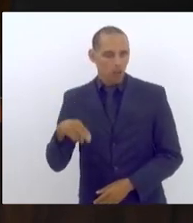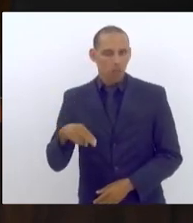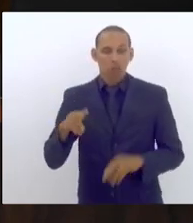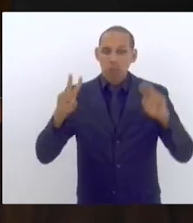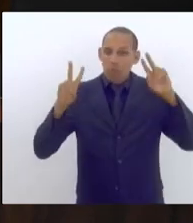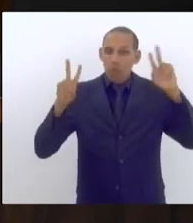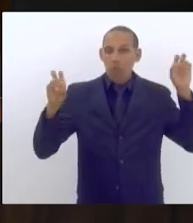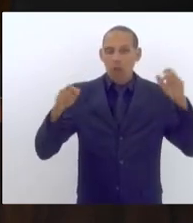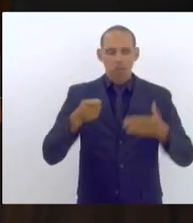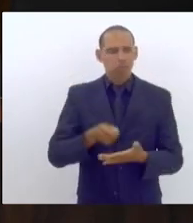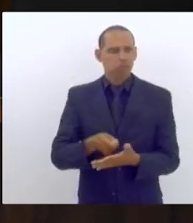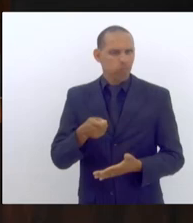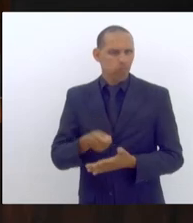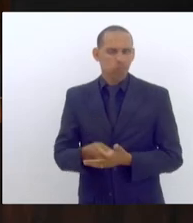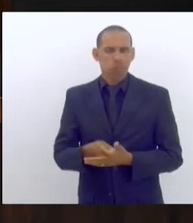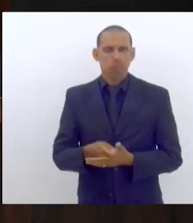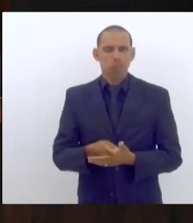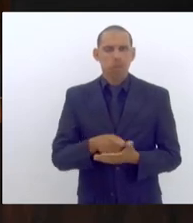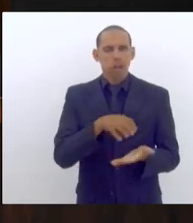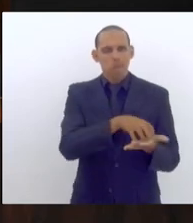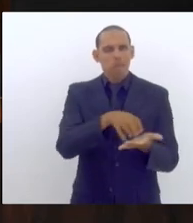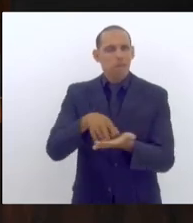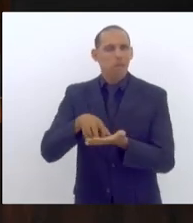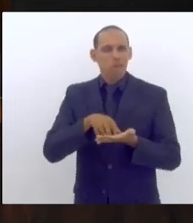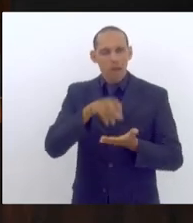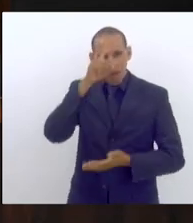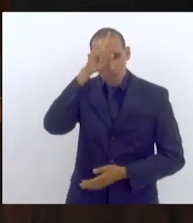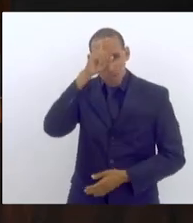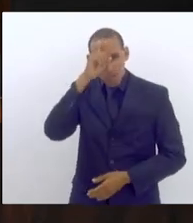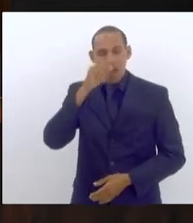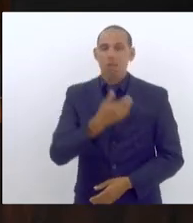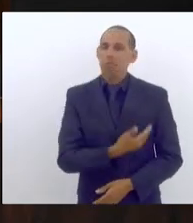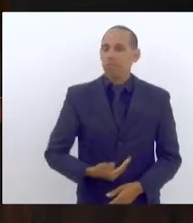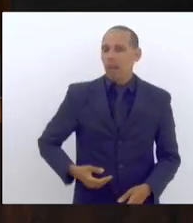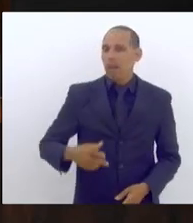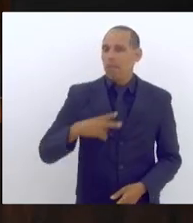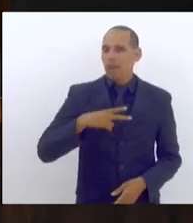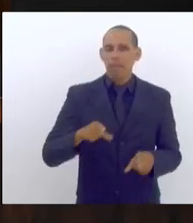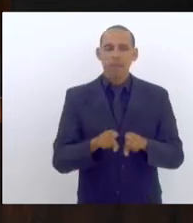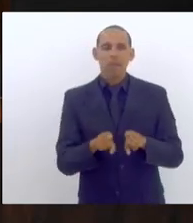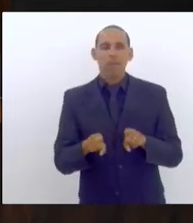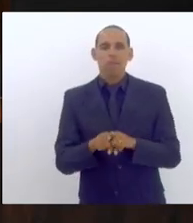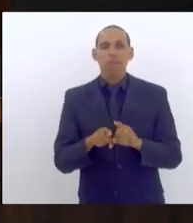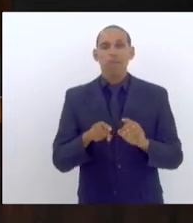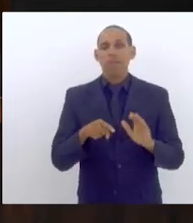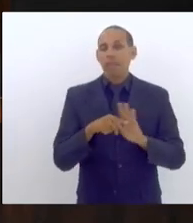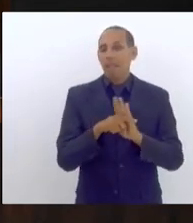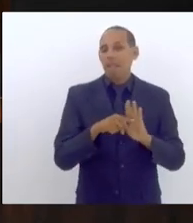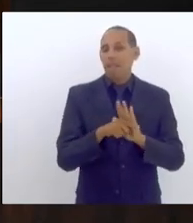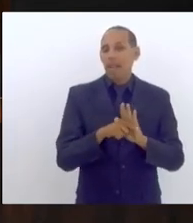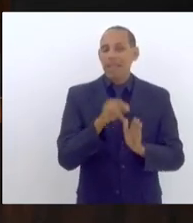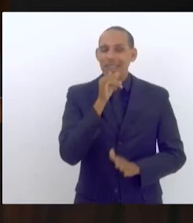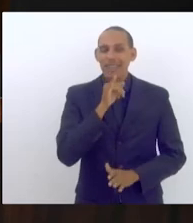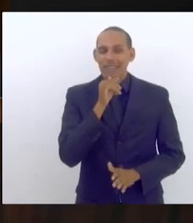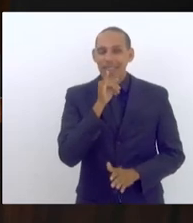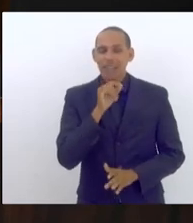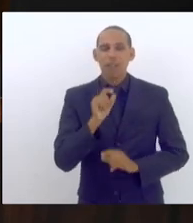sobre a obrigatoriedade das unidades hospitalares da rede pública e privada do Estado do Rio de Janeiro realizar exames de medidas